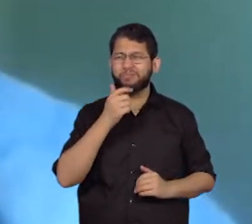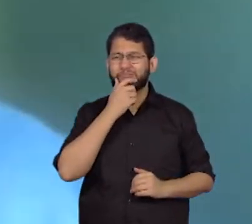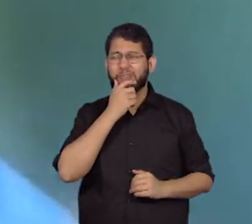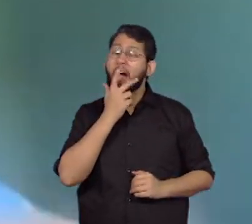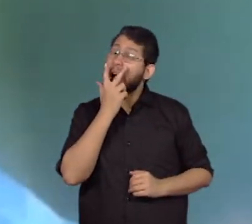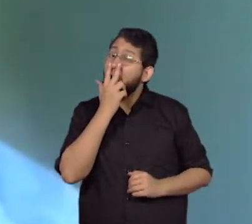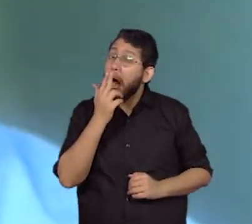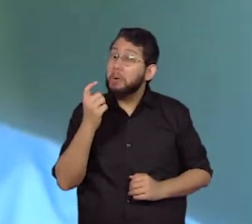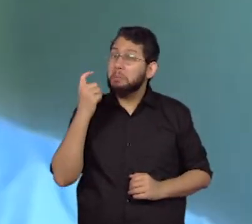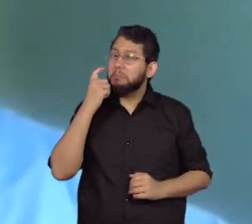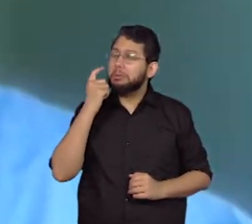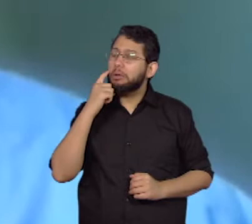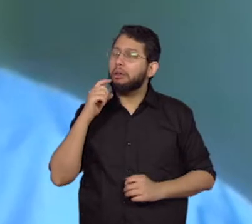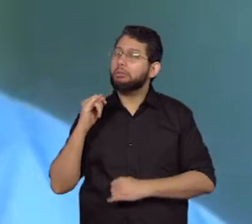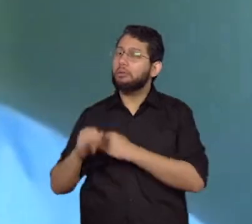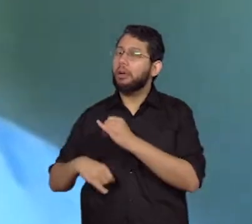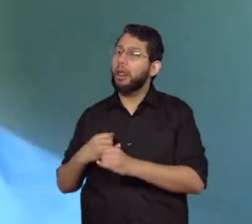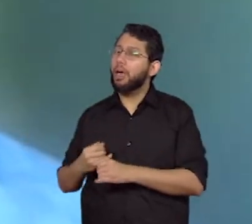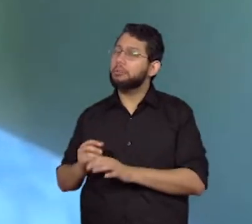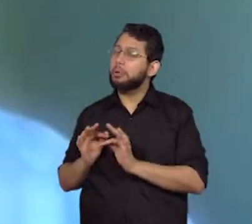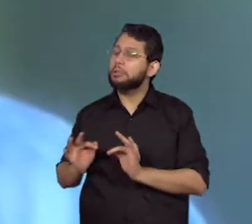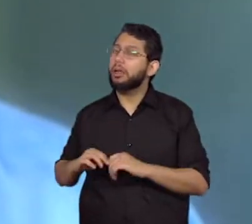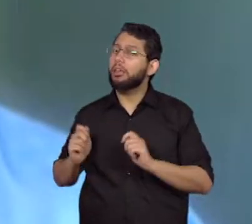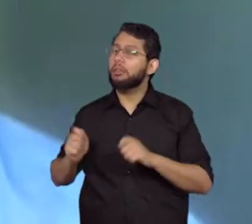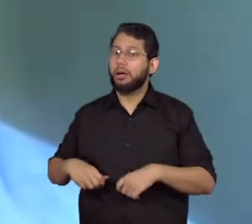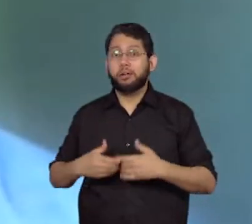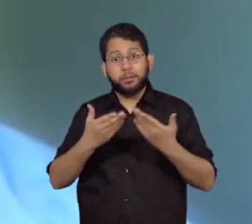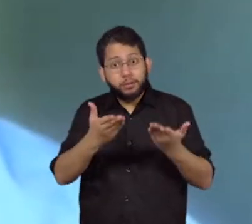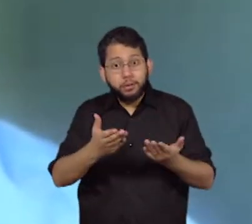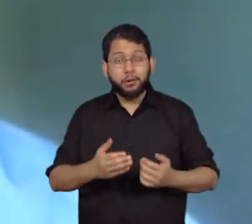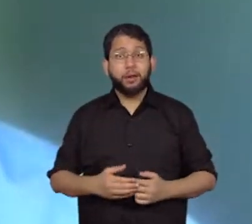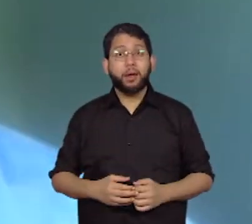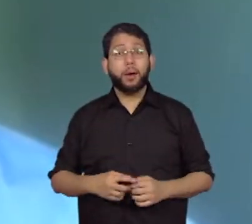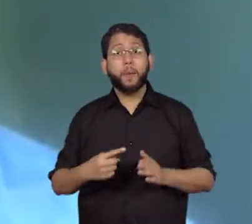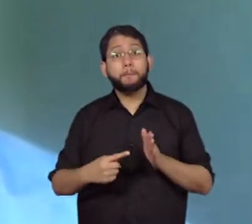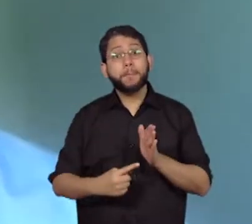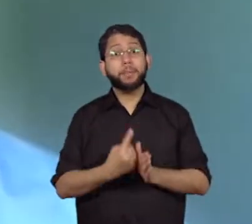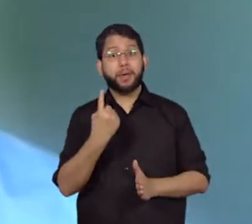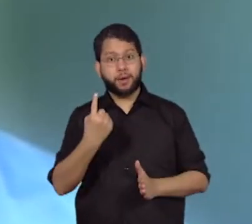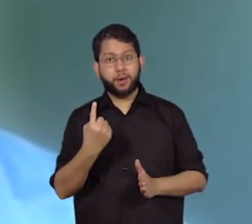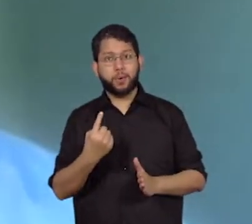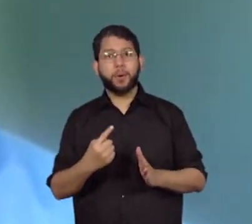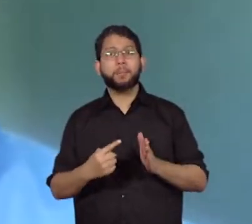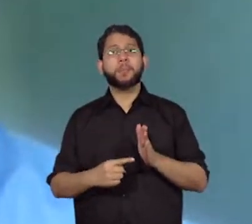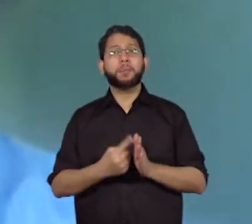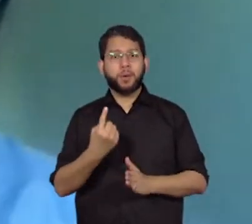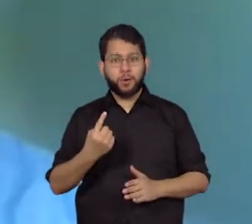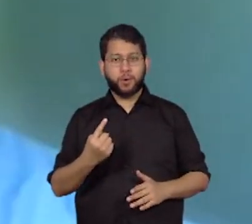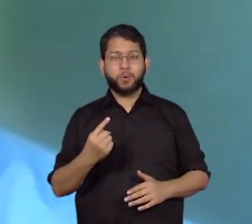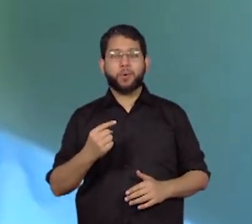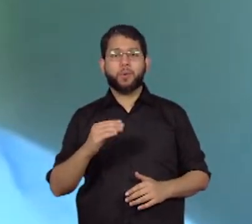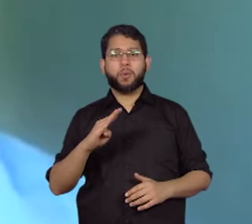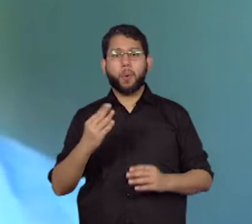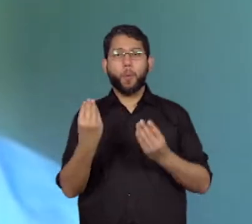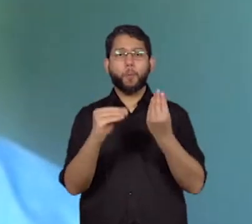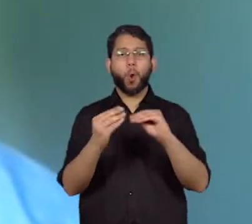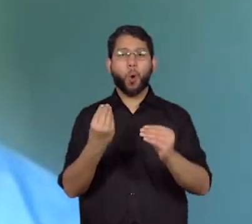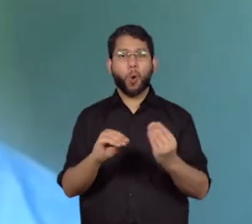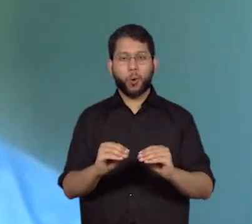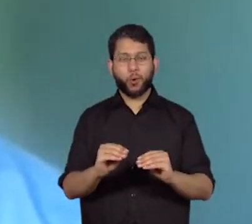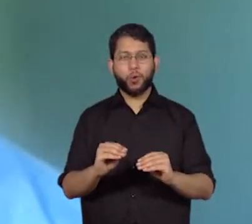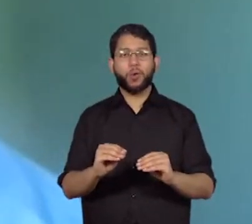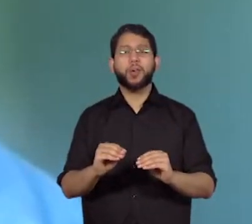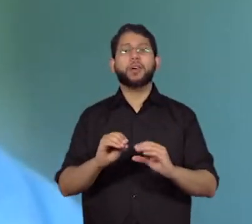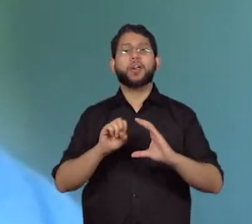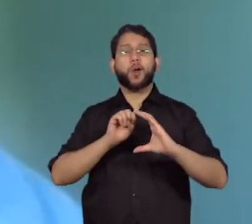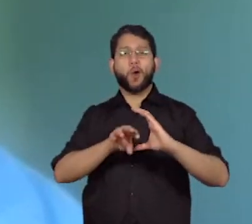bombar. Eu vou para isso. Então, fiz o primeiro blog da Editora Globo, junto com a Renata Leal.